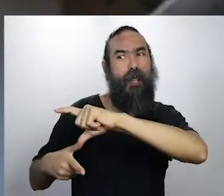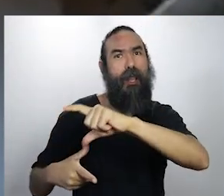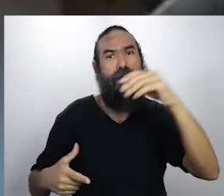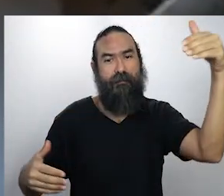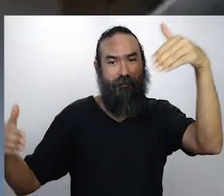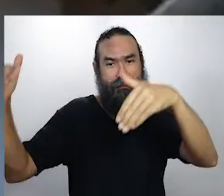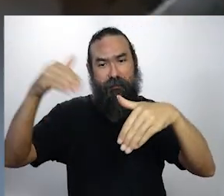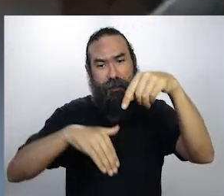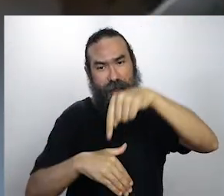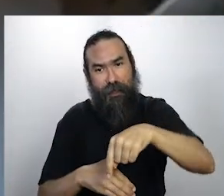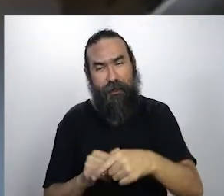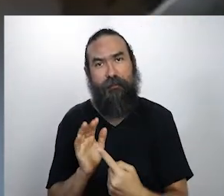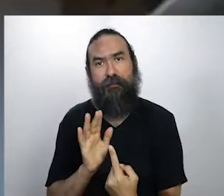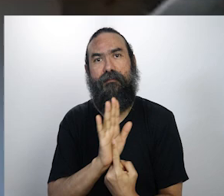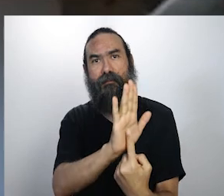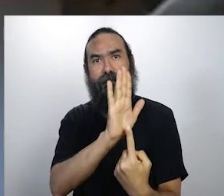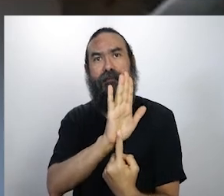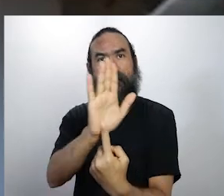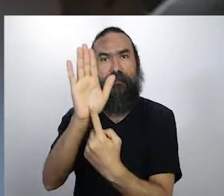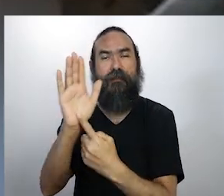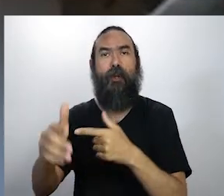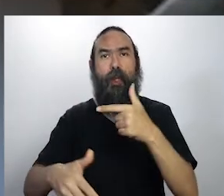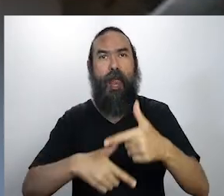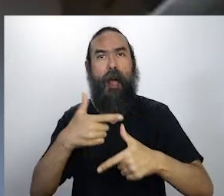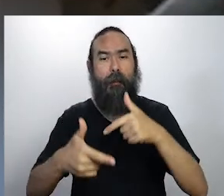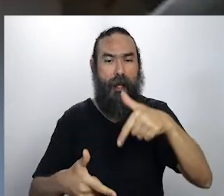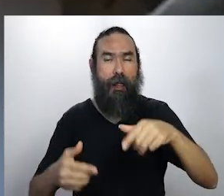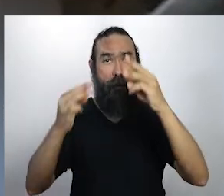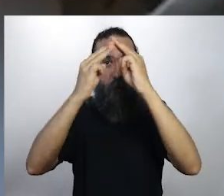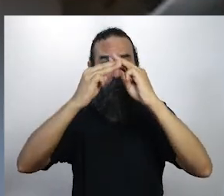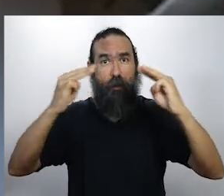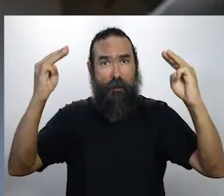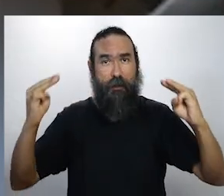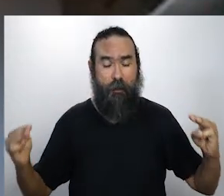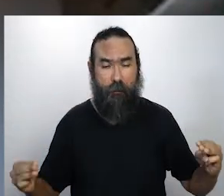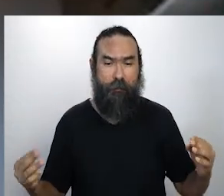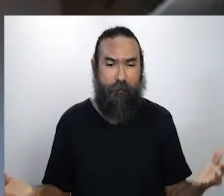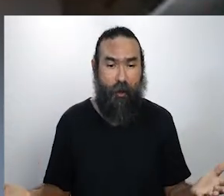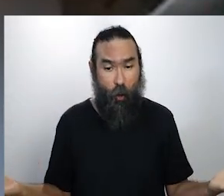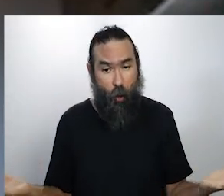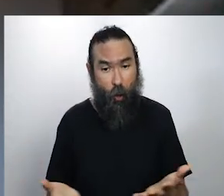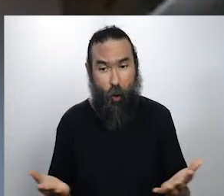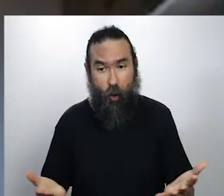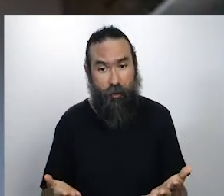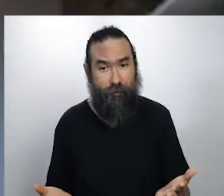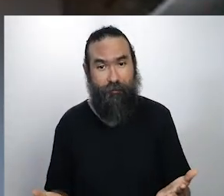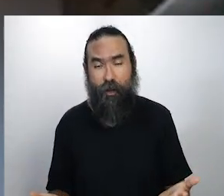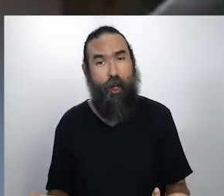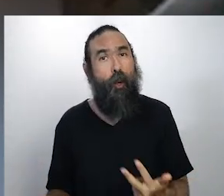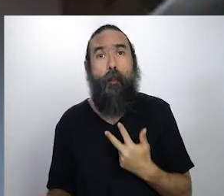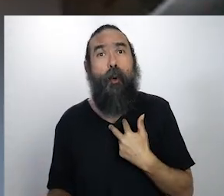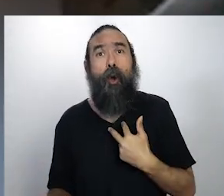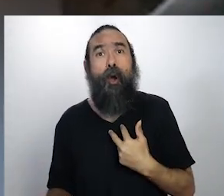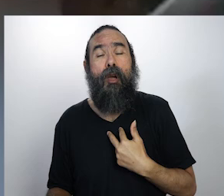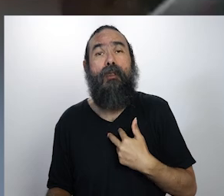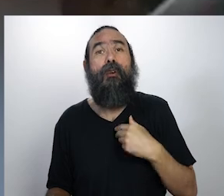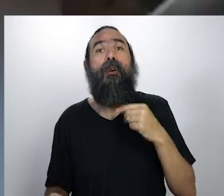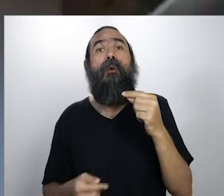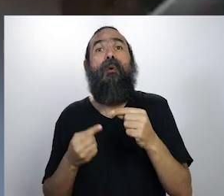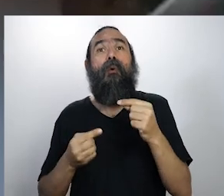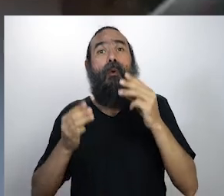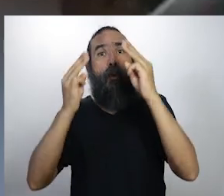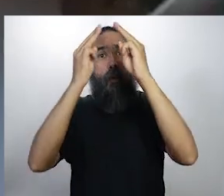diálogo com o trabalho que vem sendo desenvolvido no museu. Eu acho que o momento hoje não dá para se pensar mais um